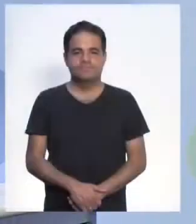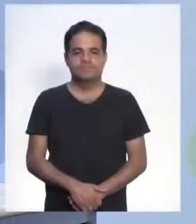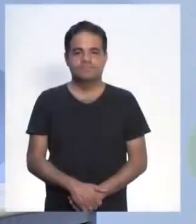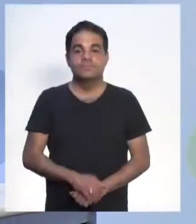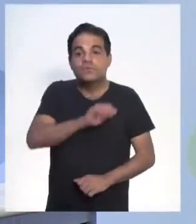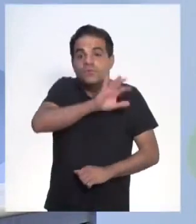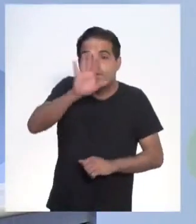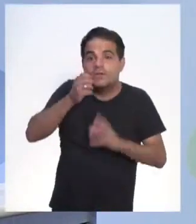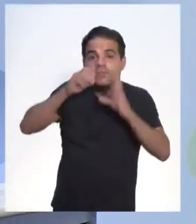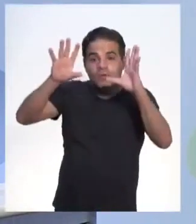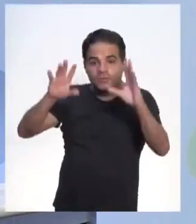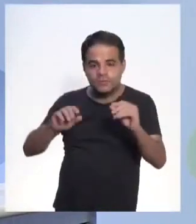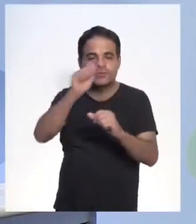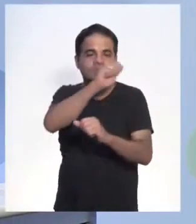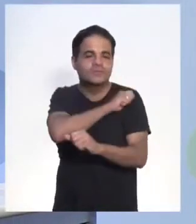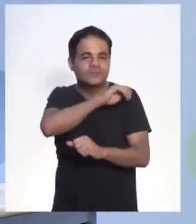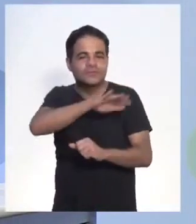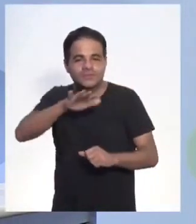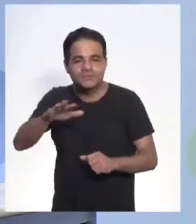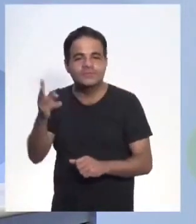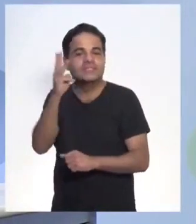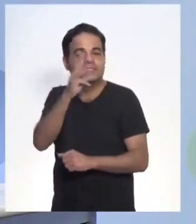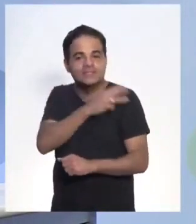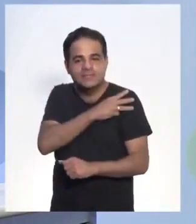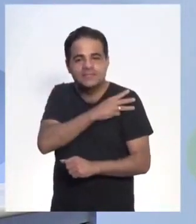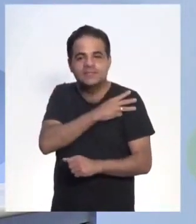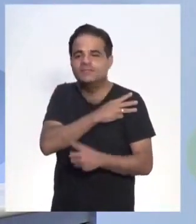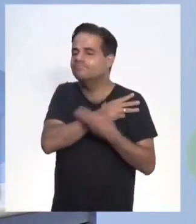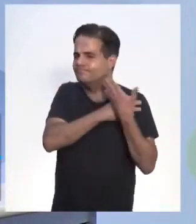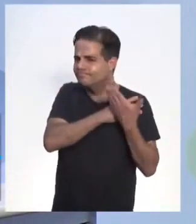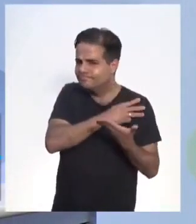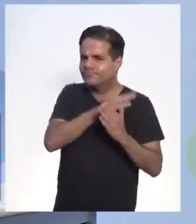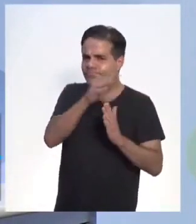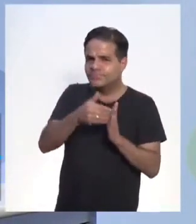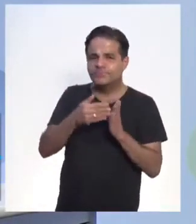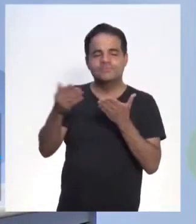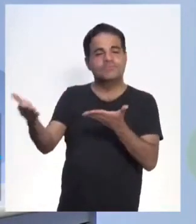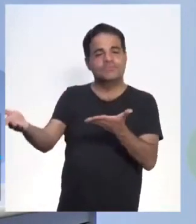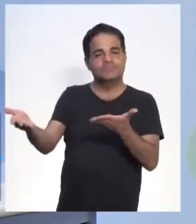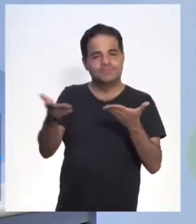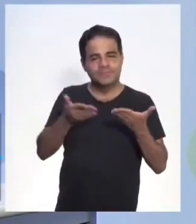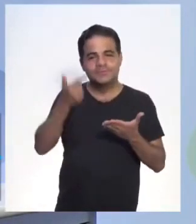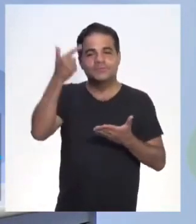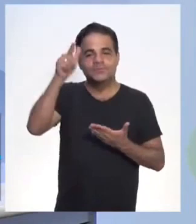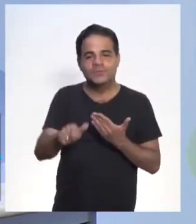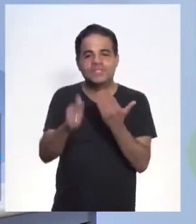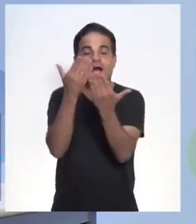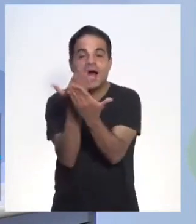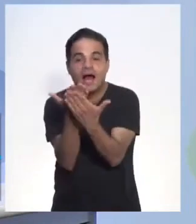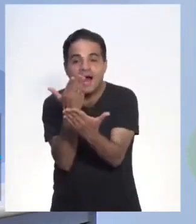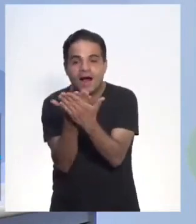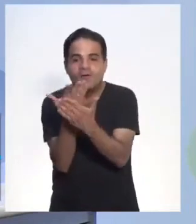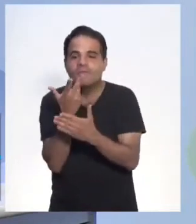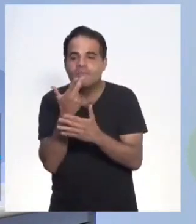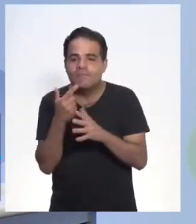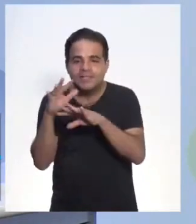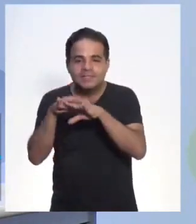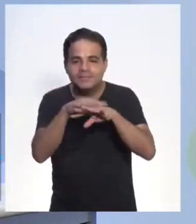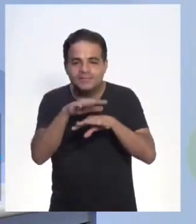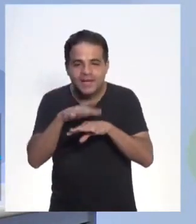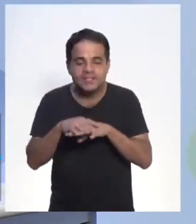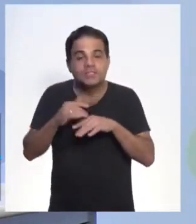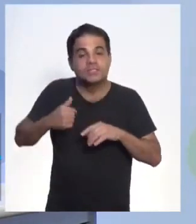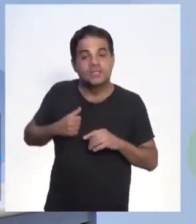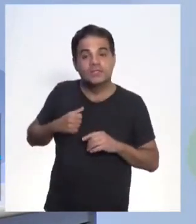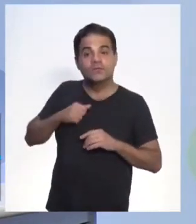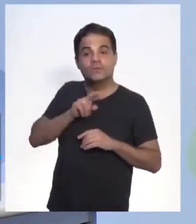Olá, boa noite, alunos da terceira série do ensino médio. Sejam todos bem-vindos a mais uma aula de matemática. Eu